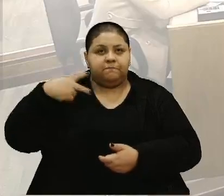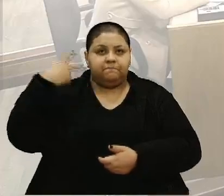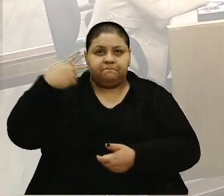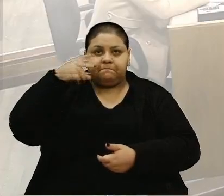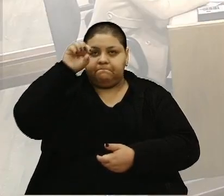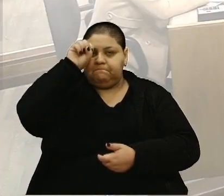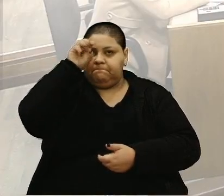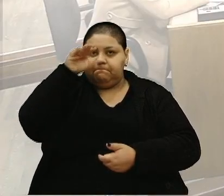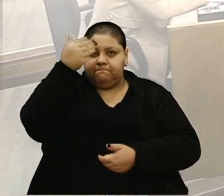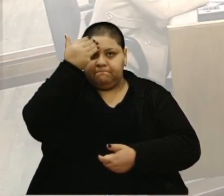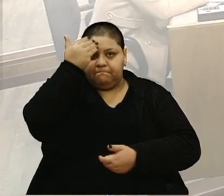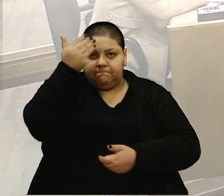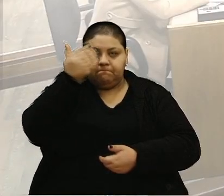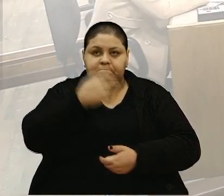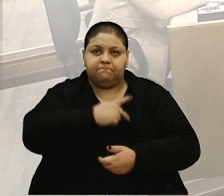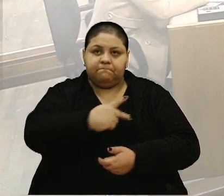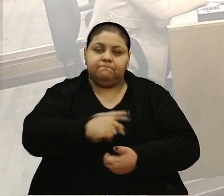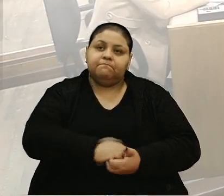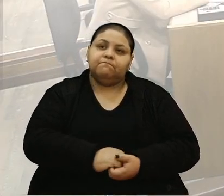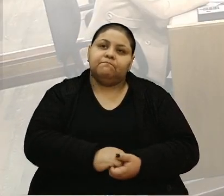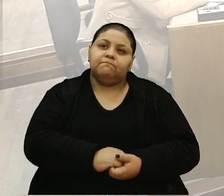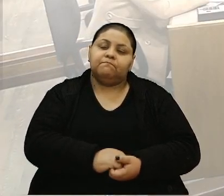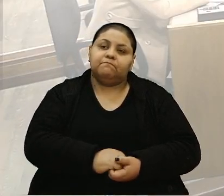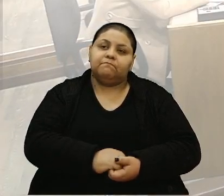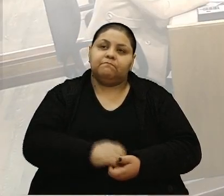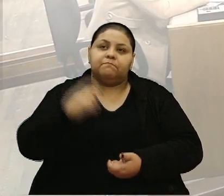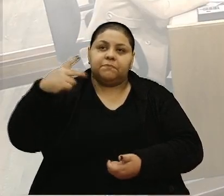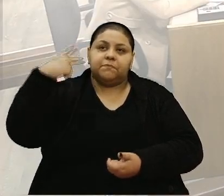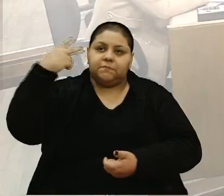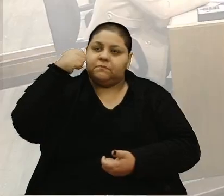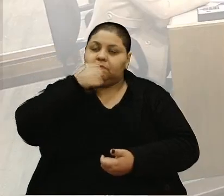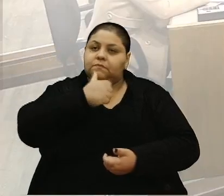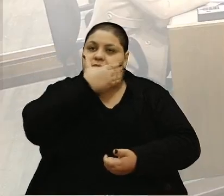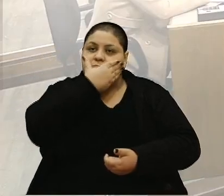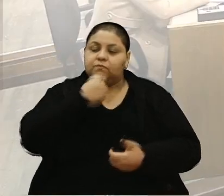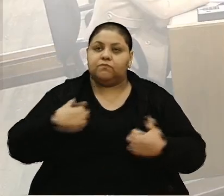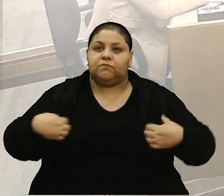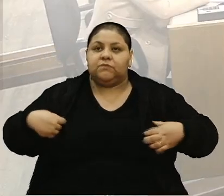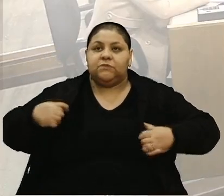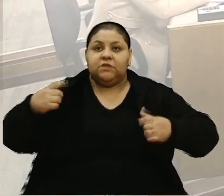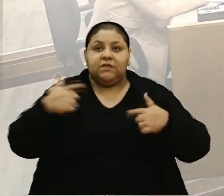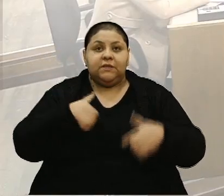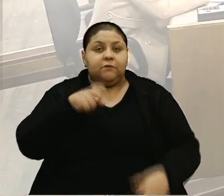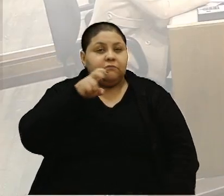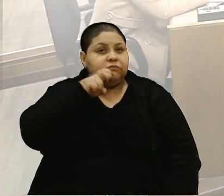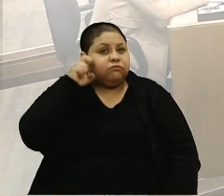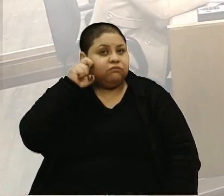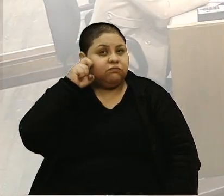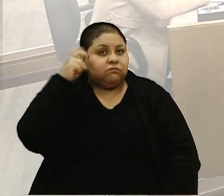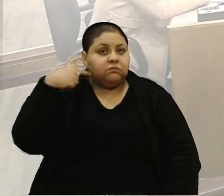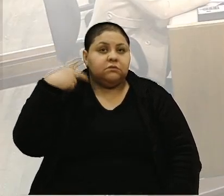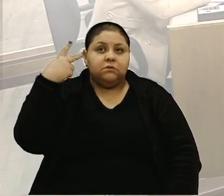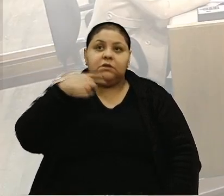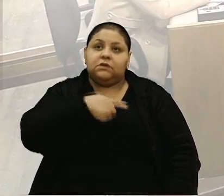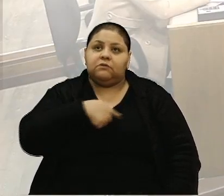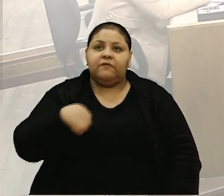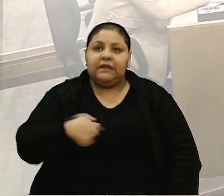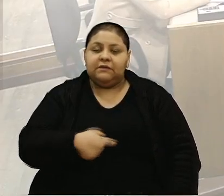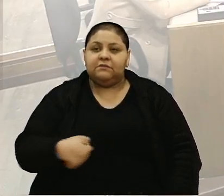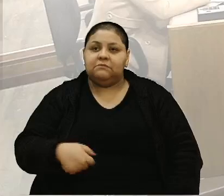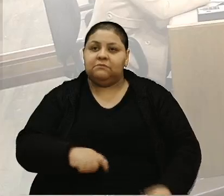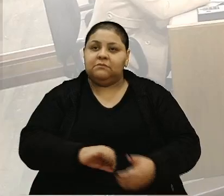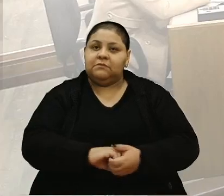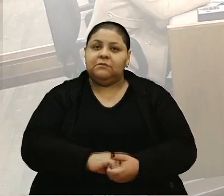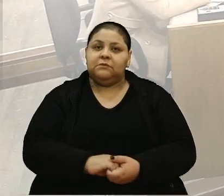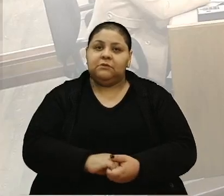Souza. Obrigado, senhora presidente, senhoras e senhores vereadores. Fico constrangido, vereador Zanquim,